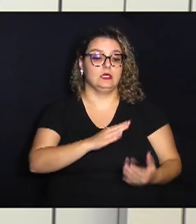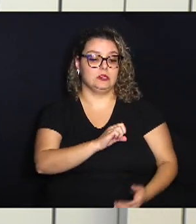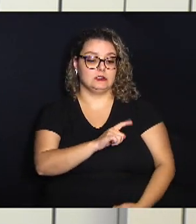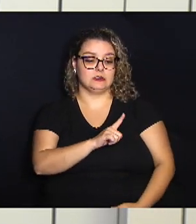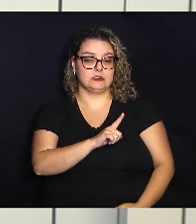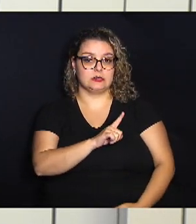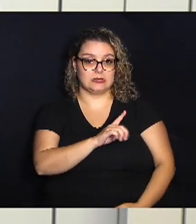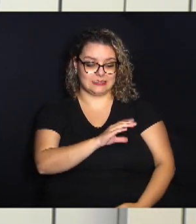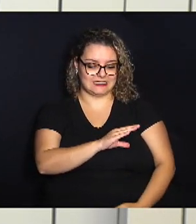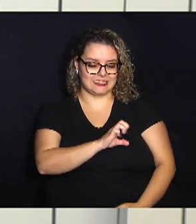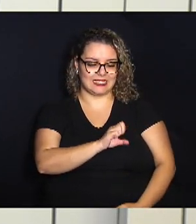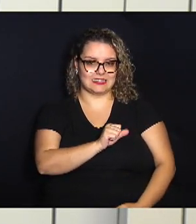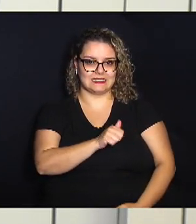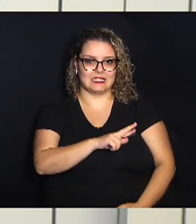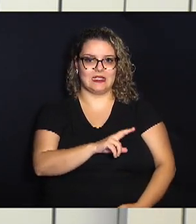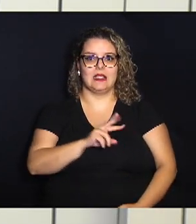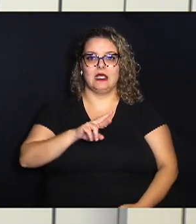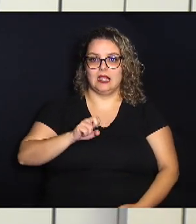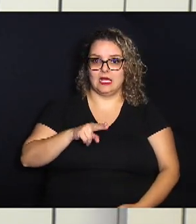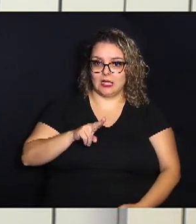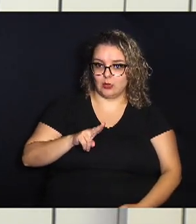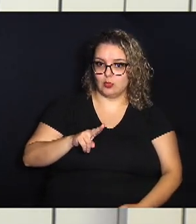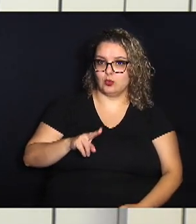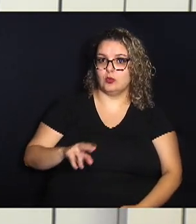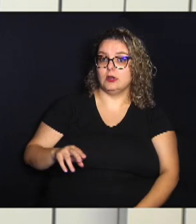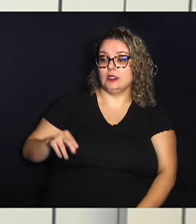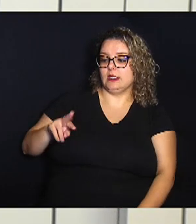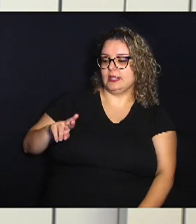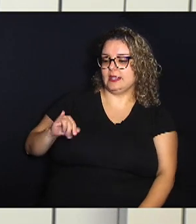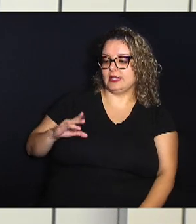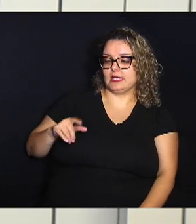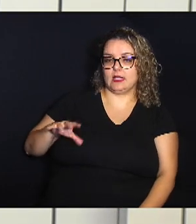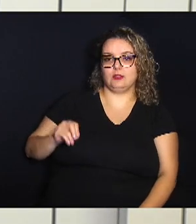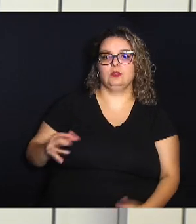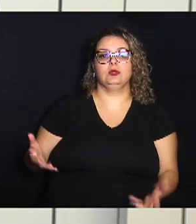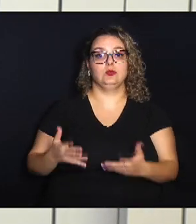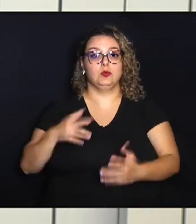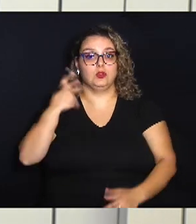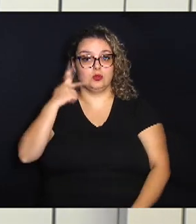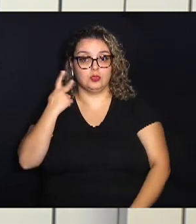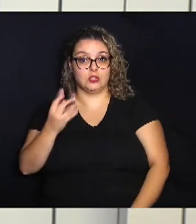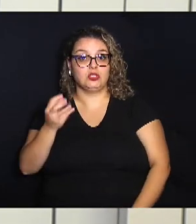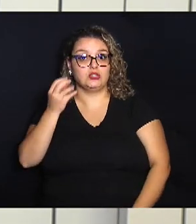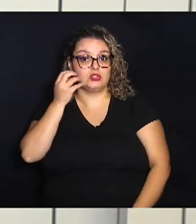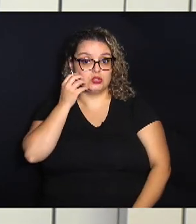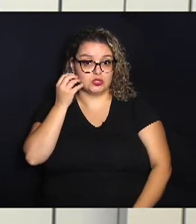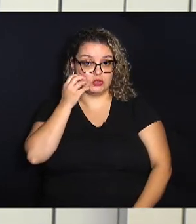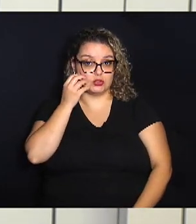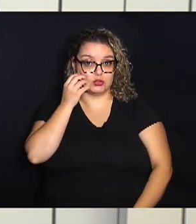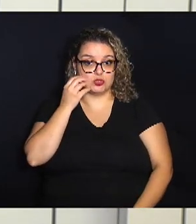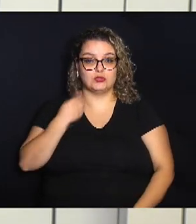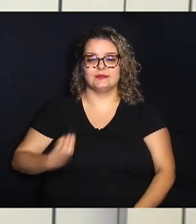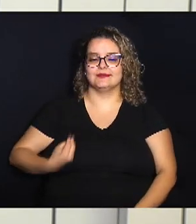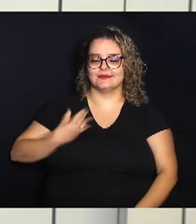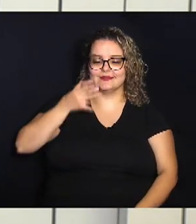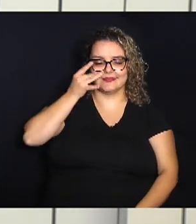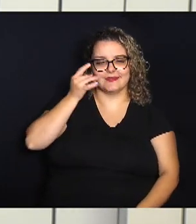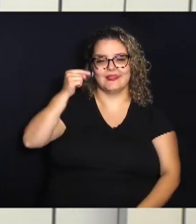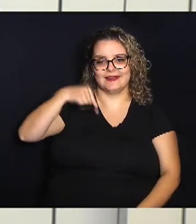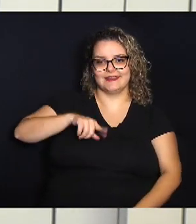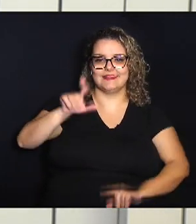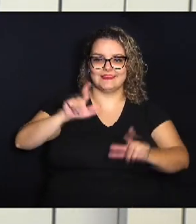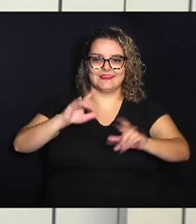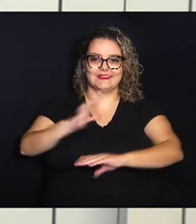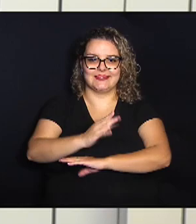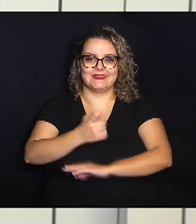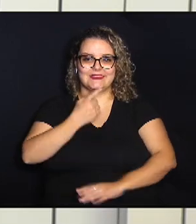Raul Ramos e Ricardo Lotufo Tosi, iniciativa do vereador Igor Diego, com transmissão ao vivo aqui pela